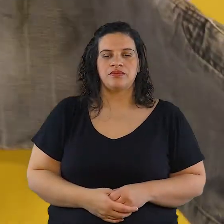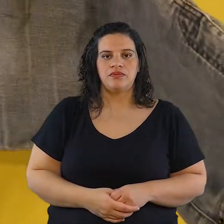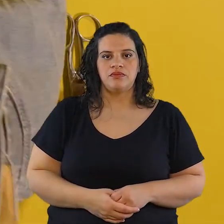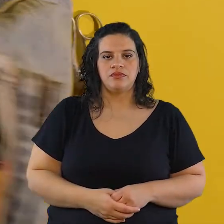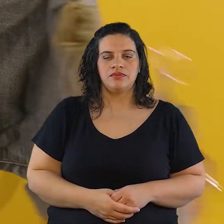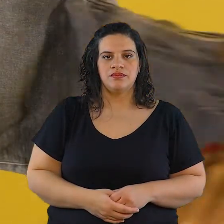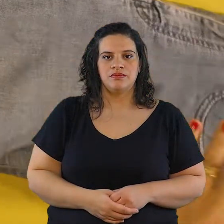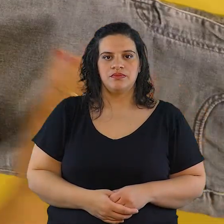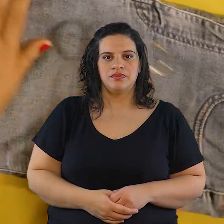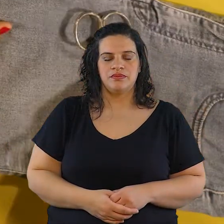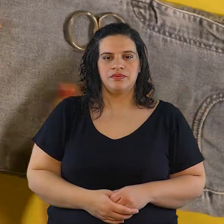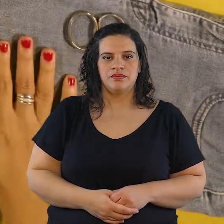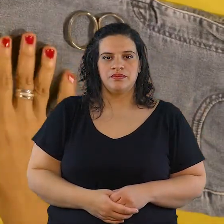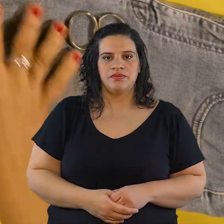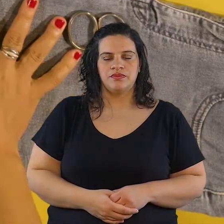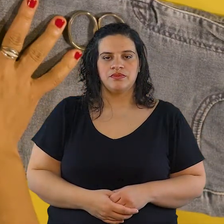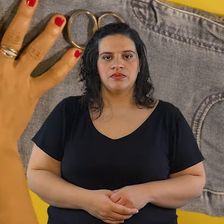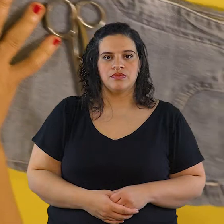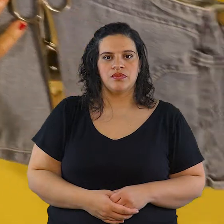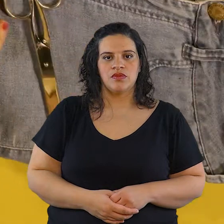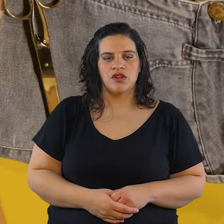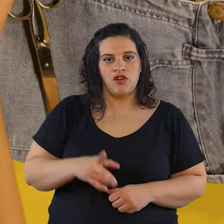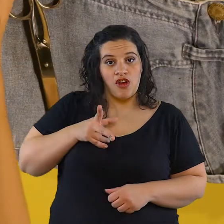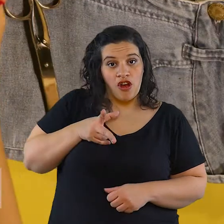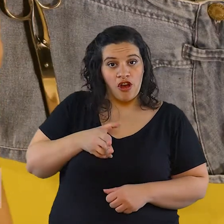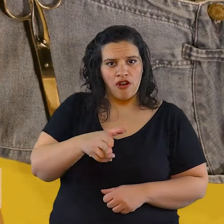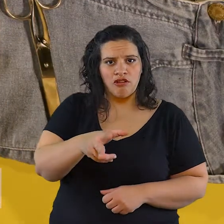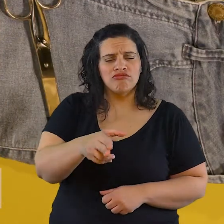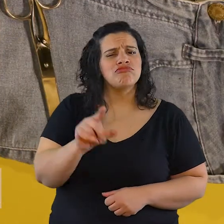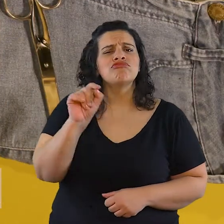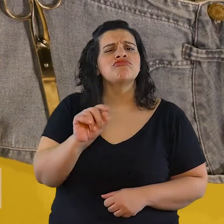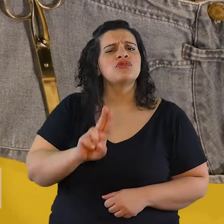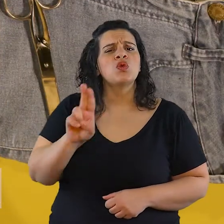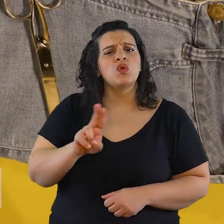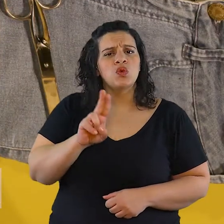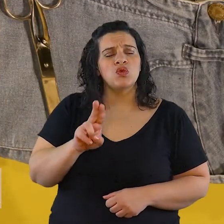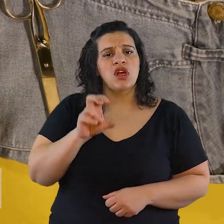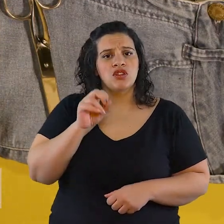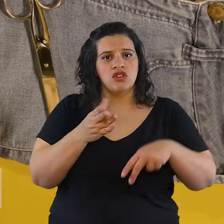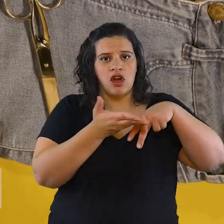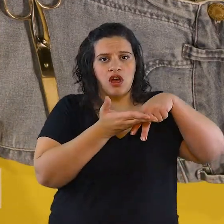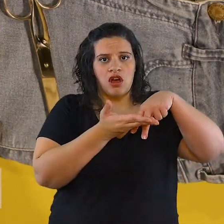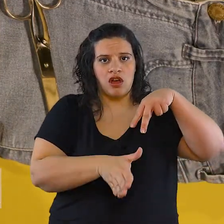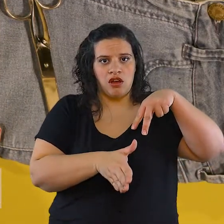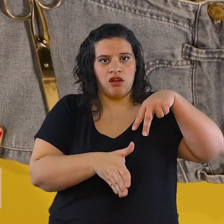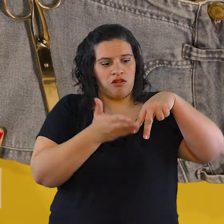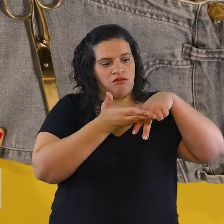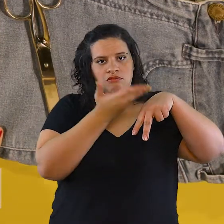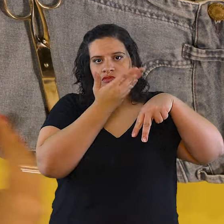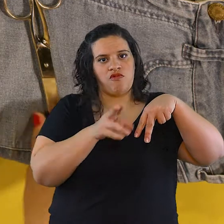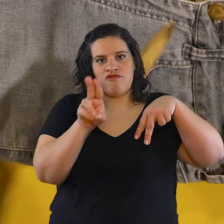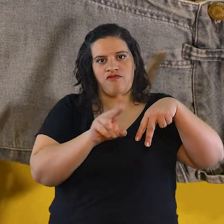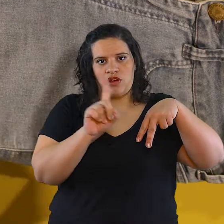pernas bem esticadas. E eu vou cortar, então o que eu vou usar para fazer o kimono é só a parte de baixo